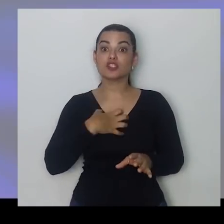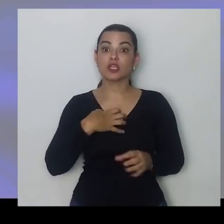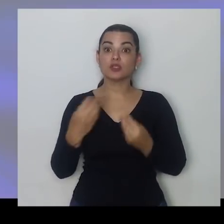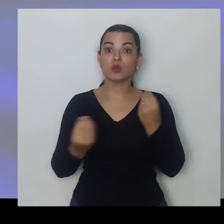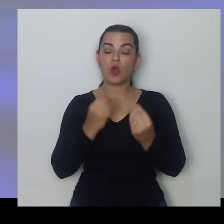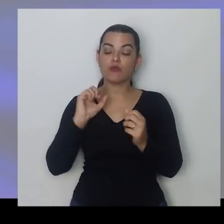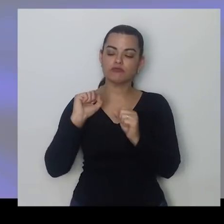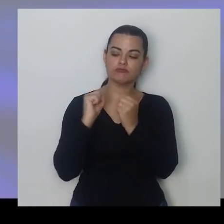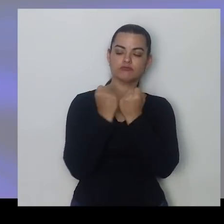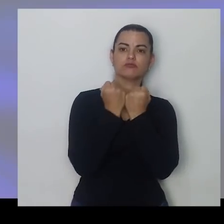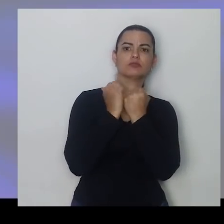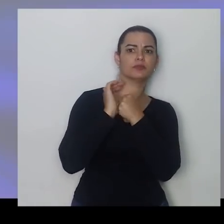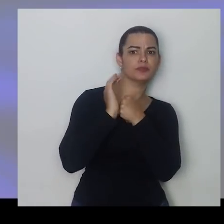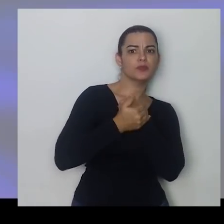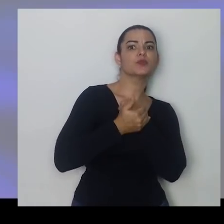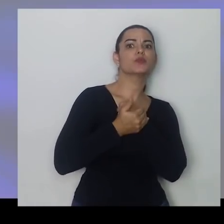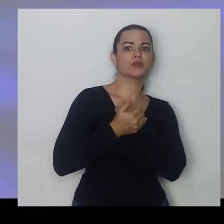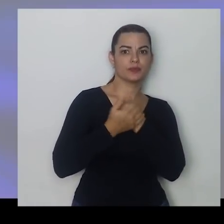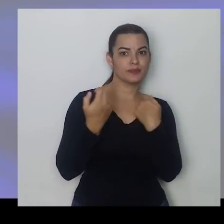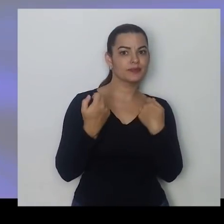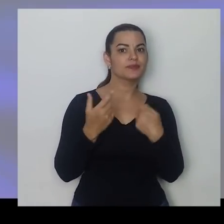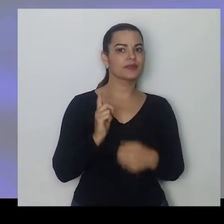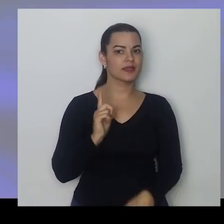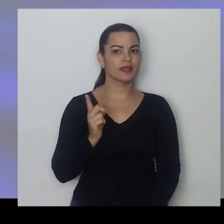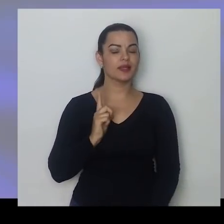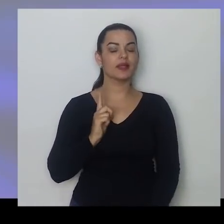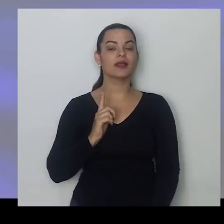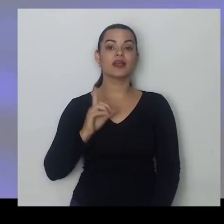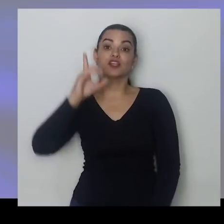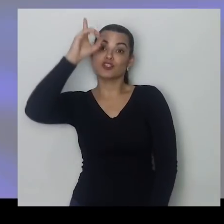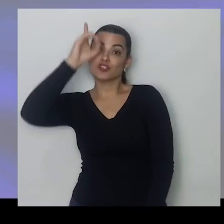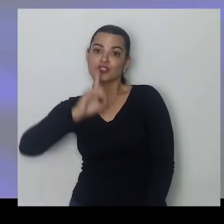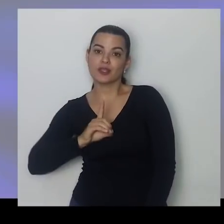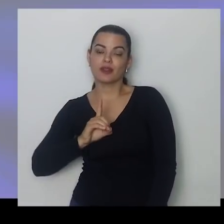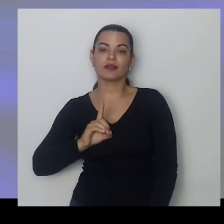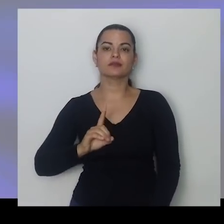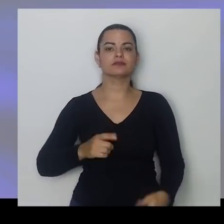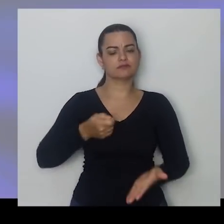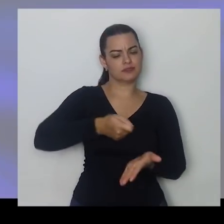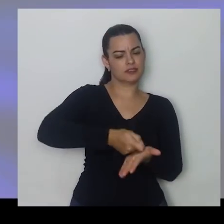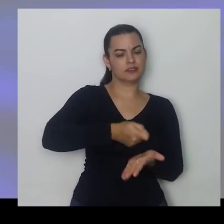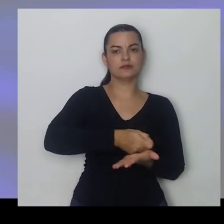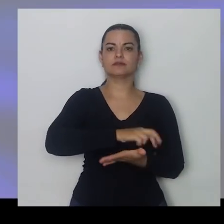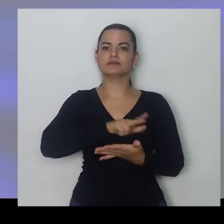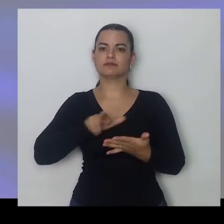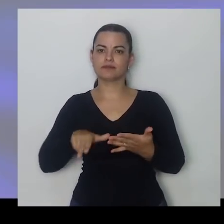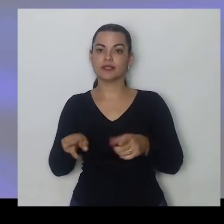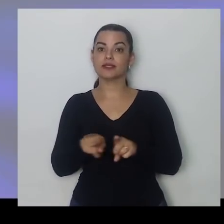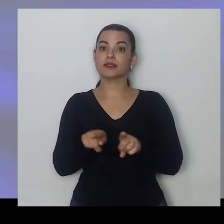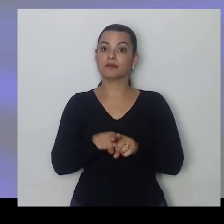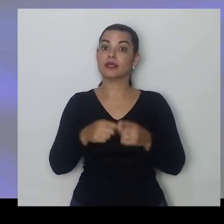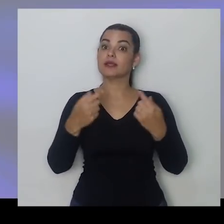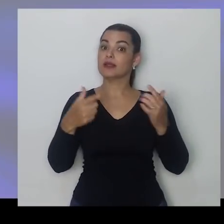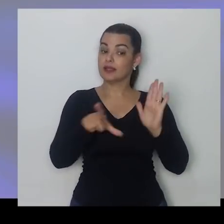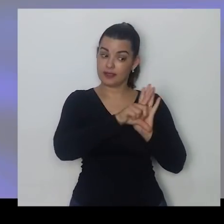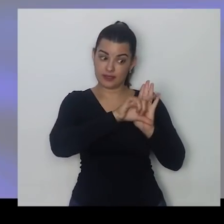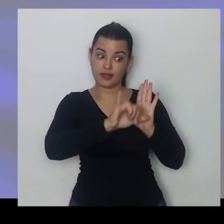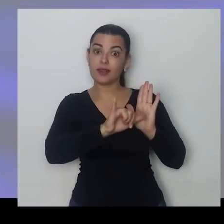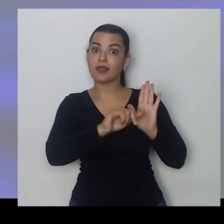temos também formas de nos proteger, né? Vocês já sabem que temos os direitos, os